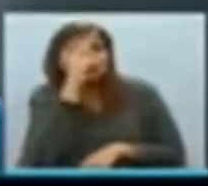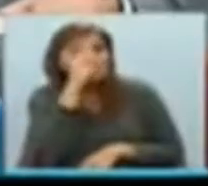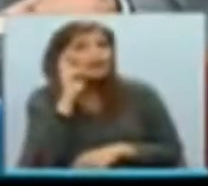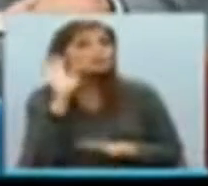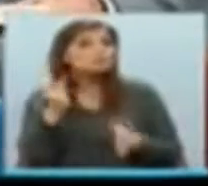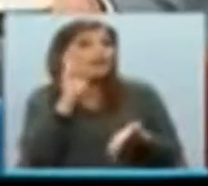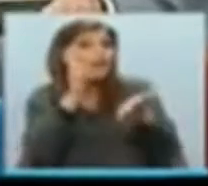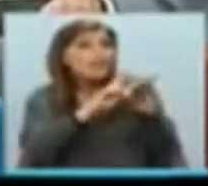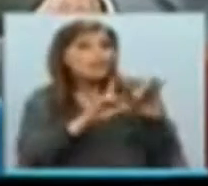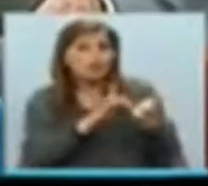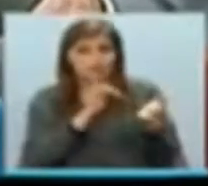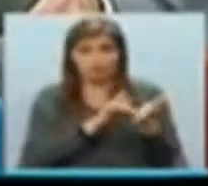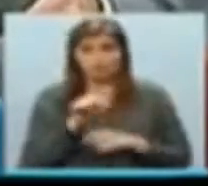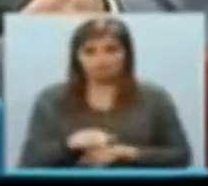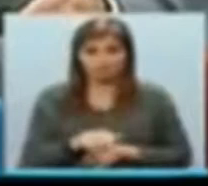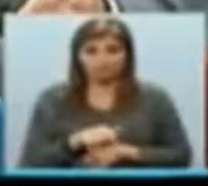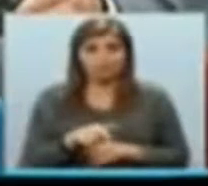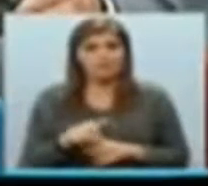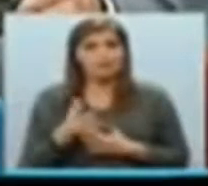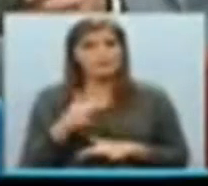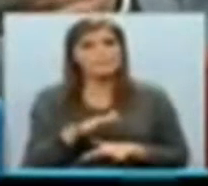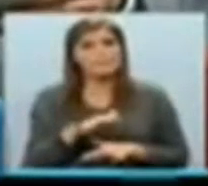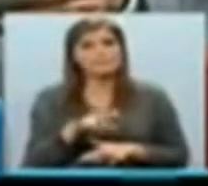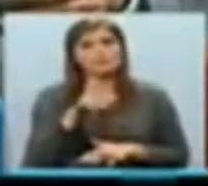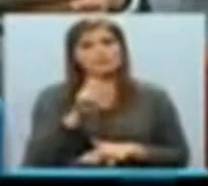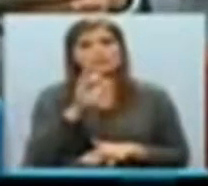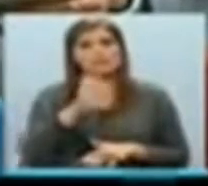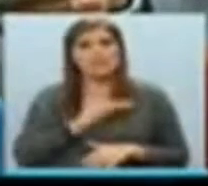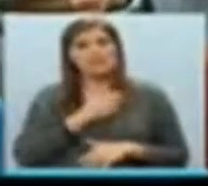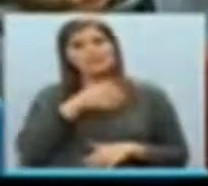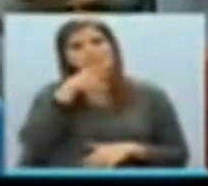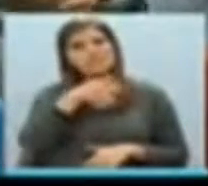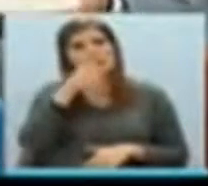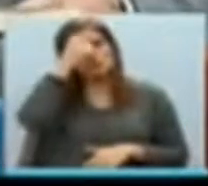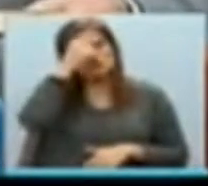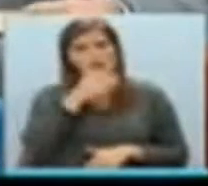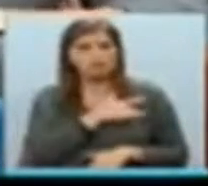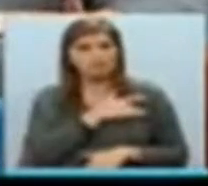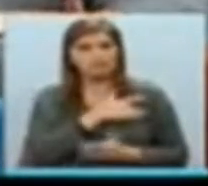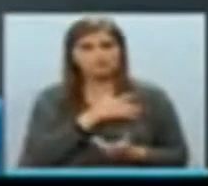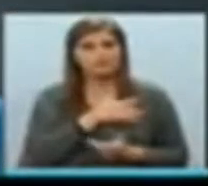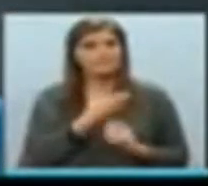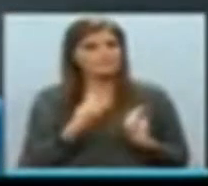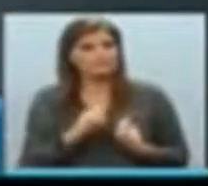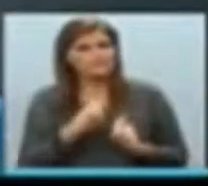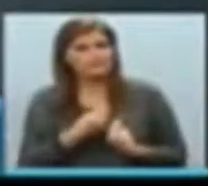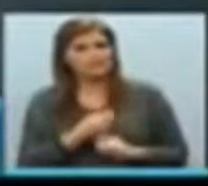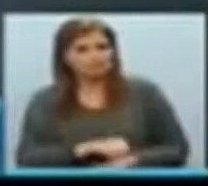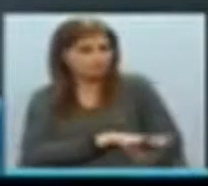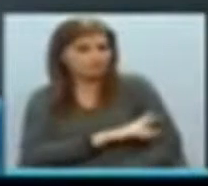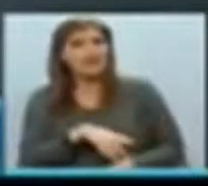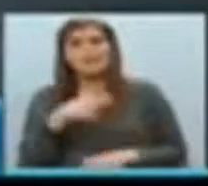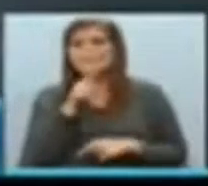livro o próximo tour mas os seus filhos dos que um dia histórico porque nem tem como venda foi proibida mas que movimenta